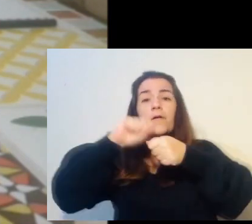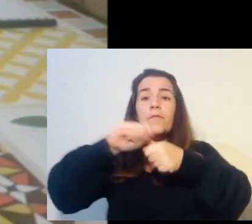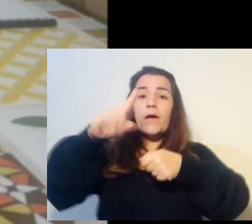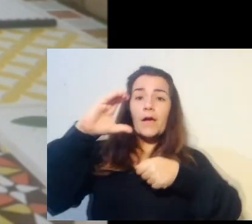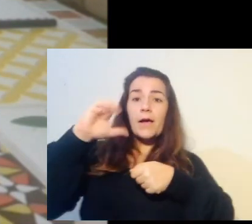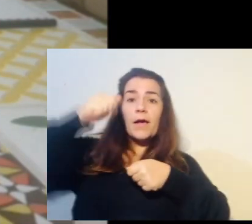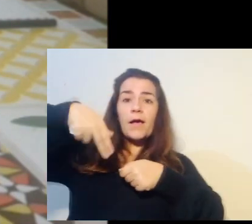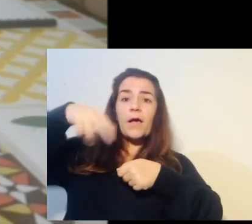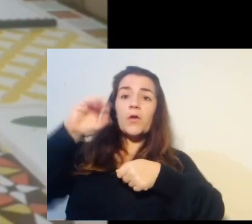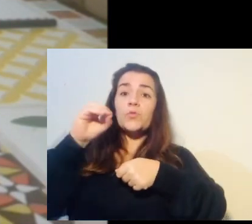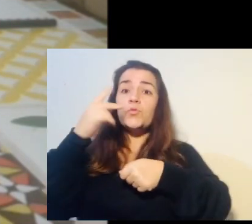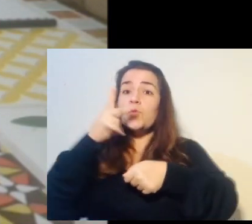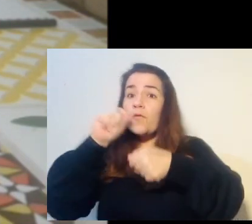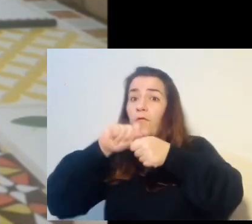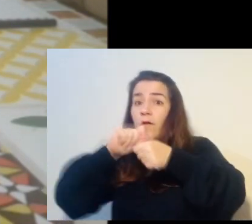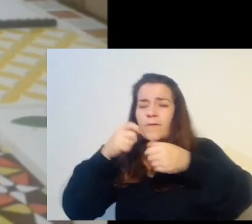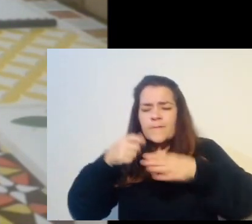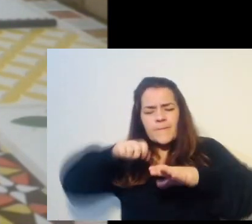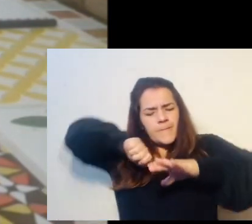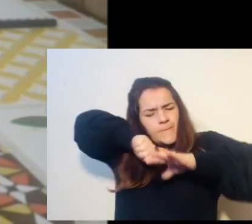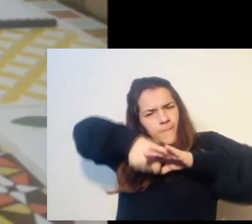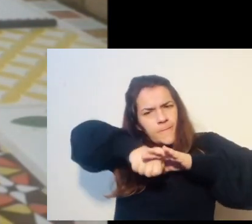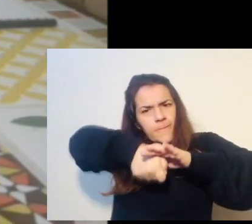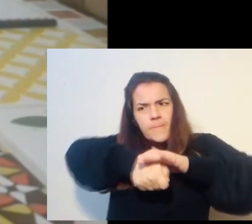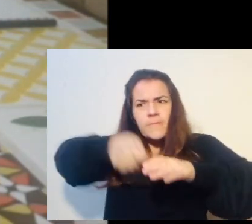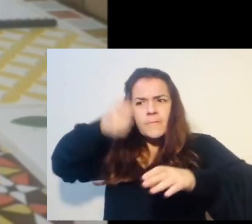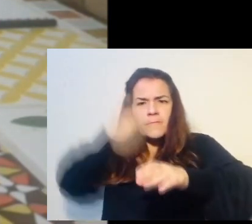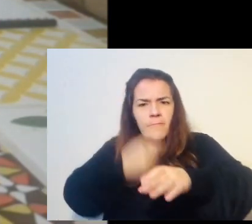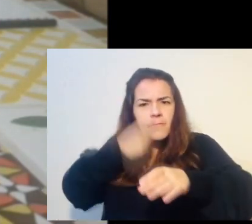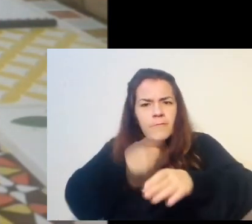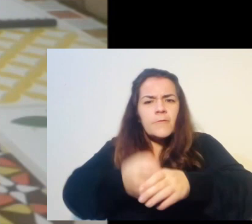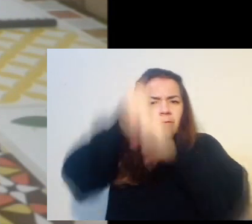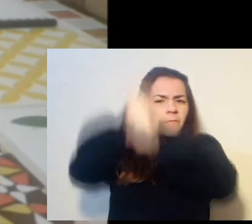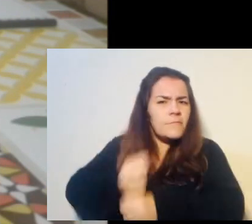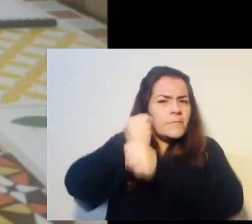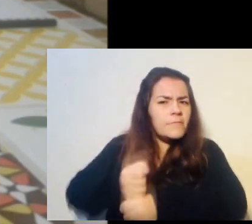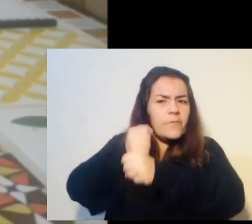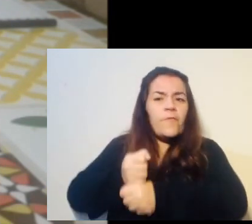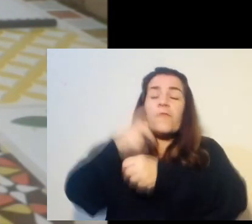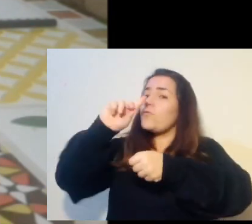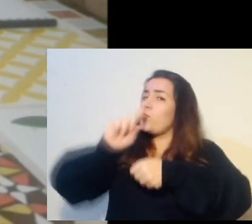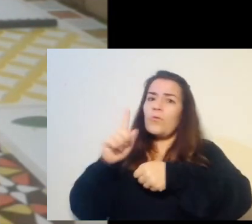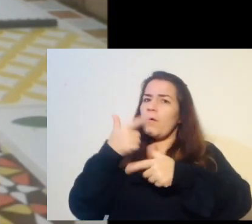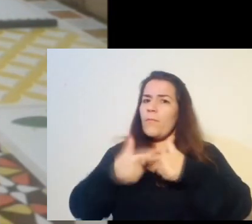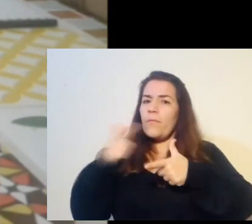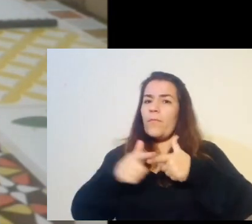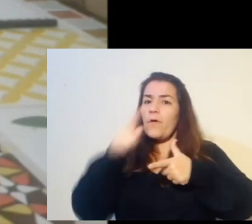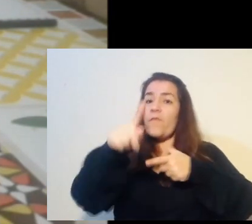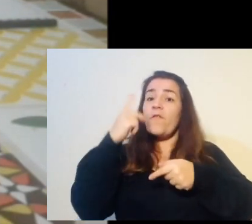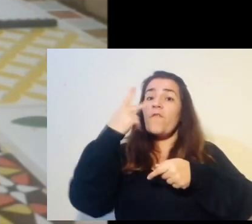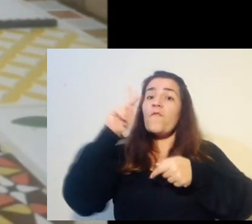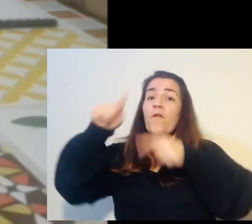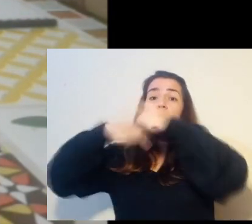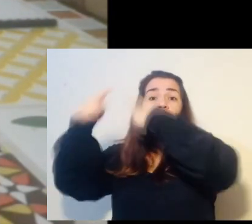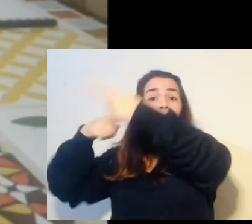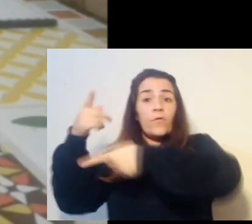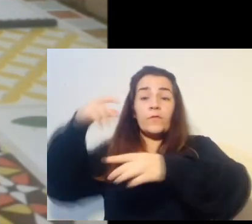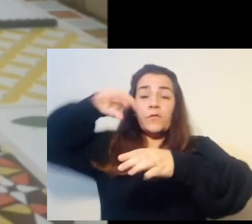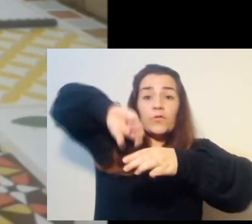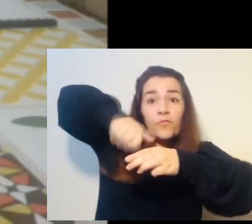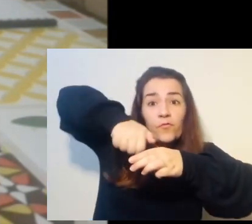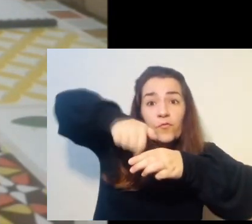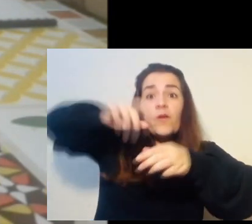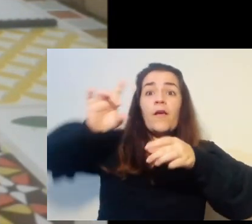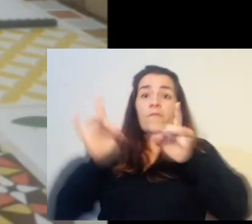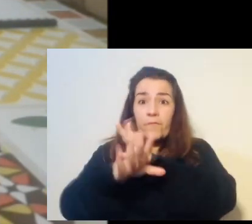desse cano. E eu forcei ela assim, né? Batendo no chão. Então não tem problema nenhum fazer isso, tá? Aí só que depois que você colocou a